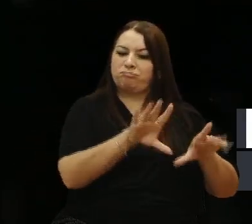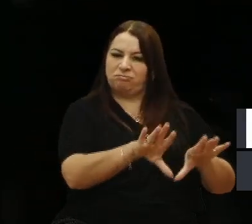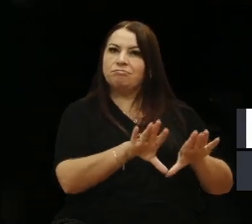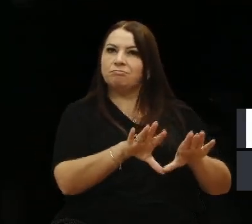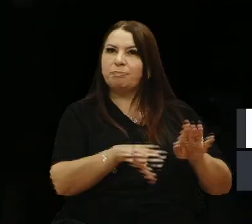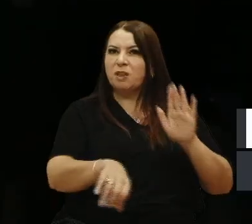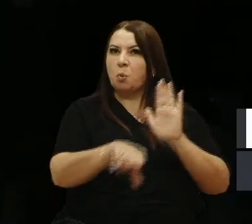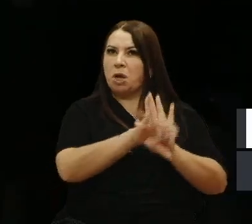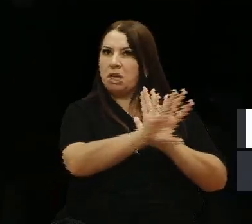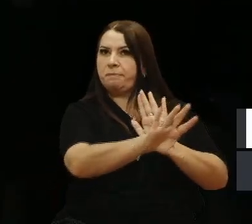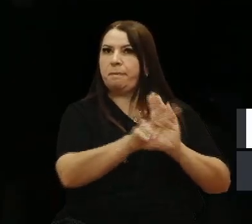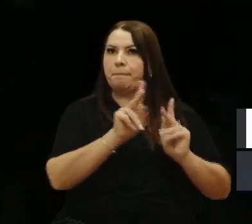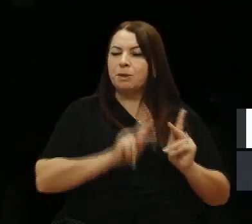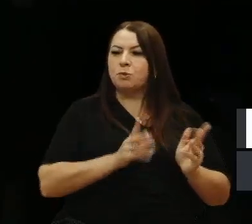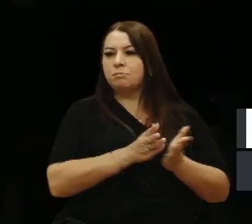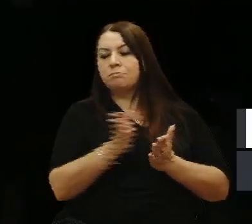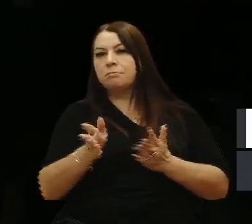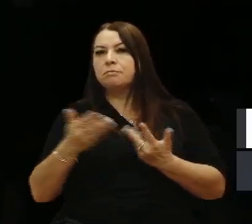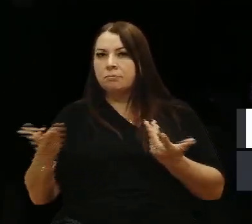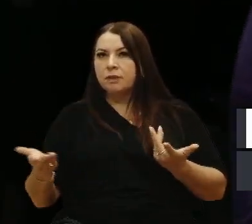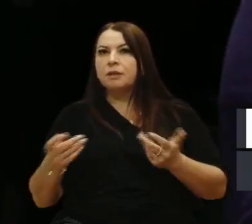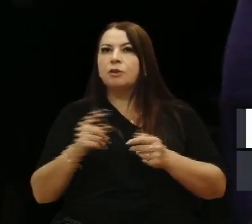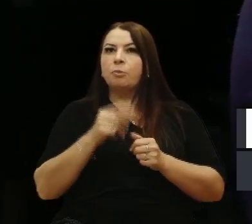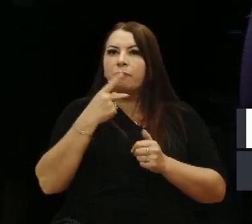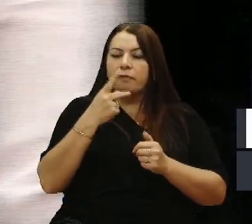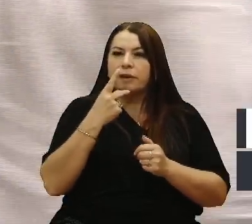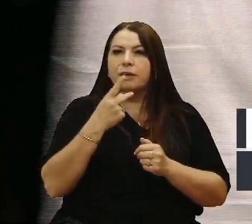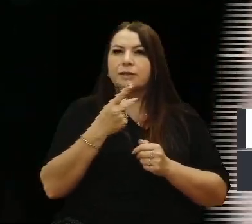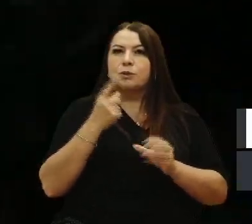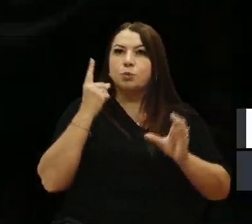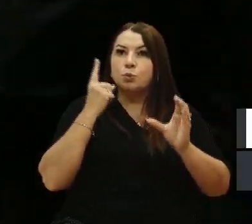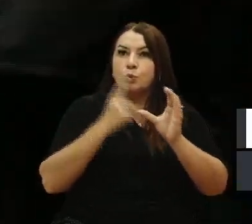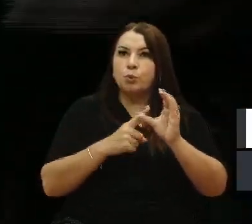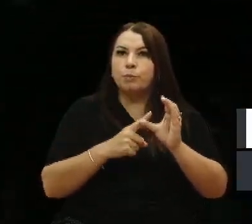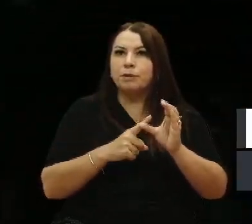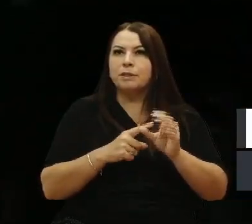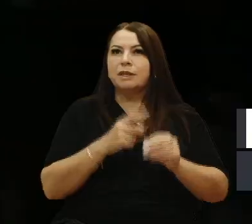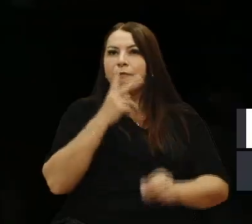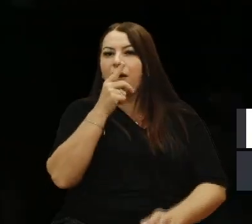né, pessoas e segmentos, enfim. E, como eu disse, os comunistas